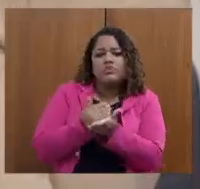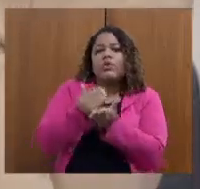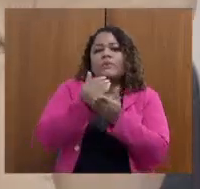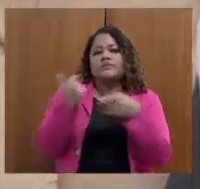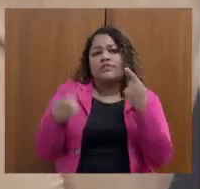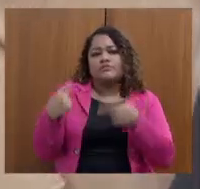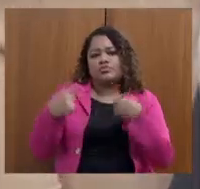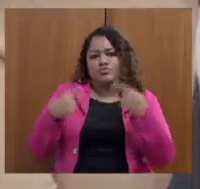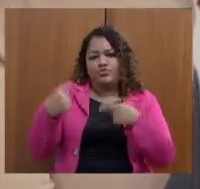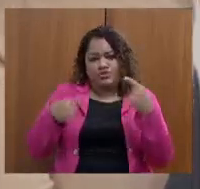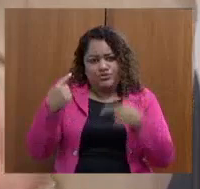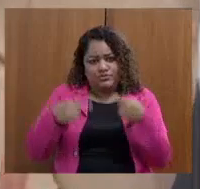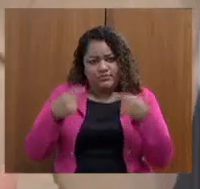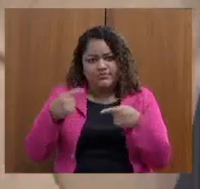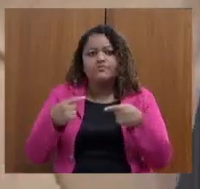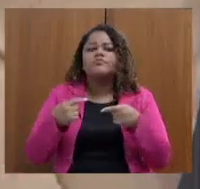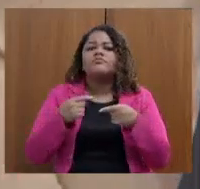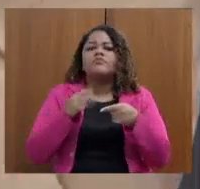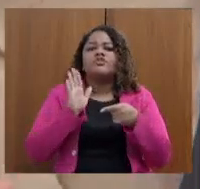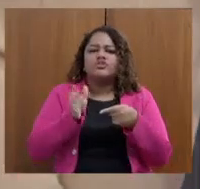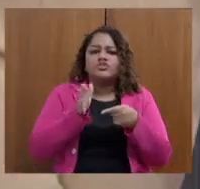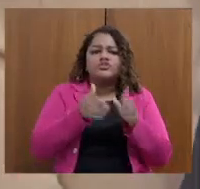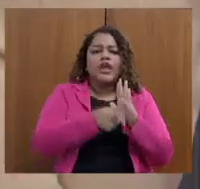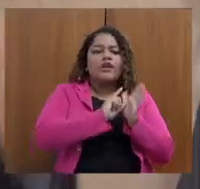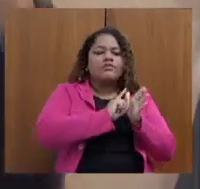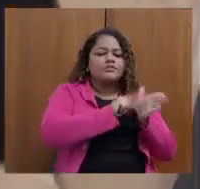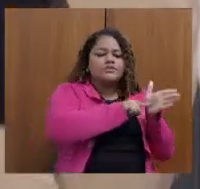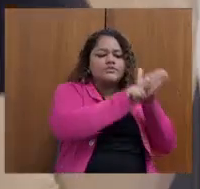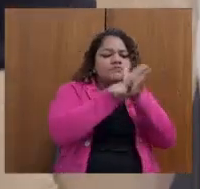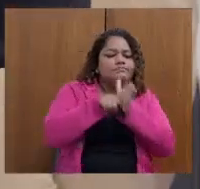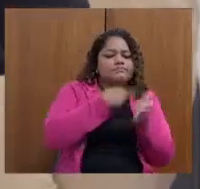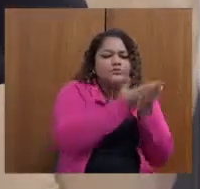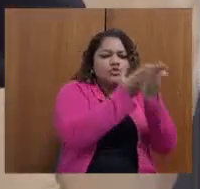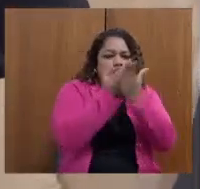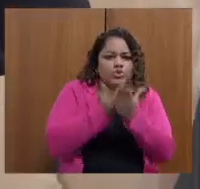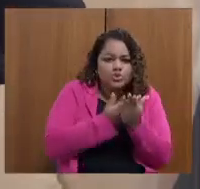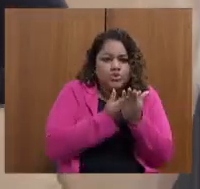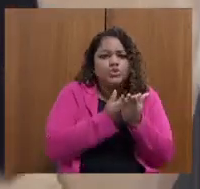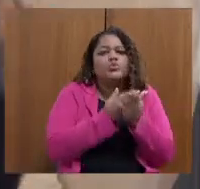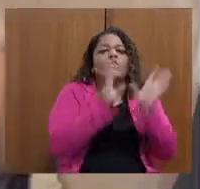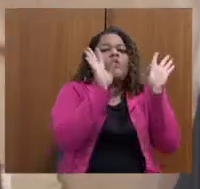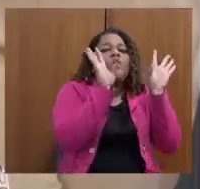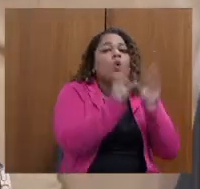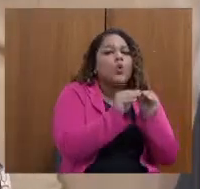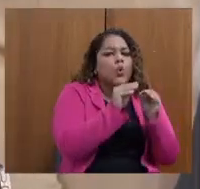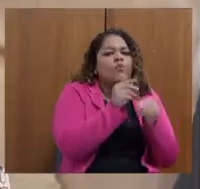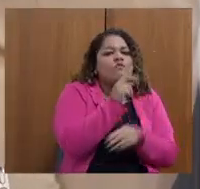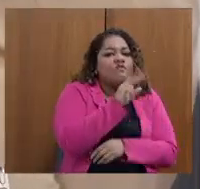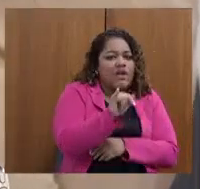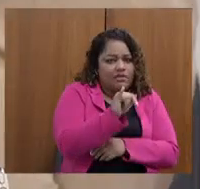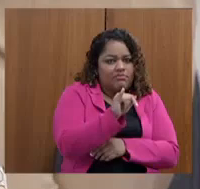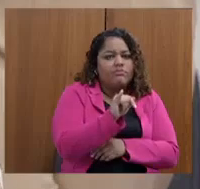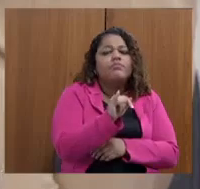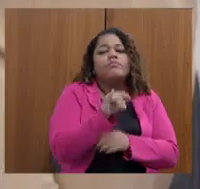estamos concluindo ainda alguns estudos que serão apresentados Eu